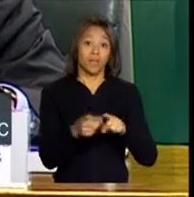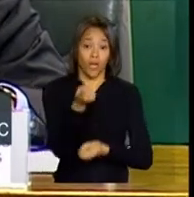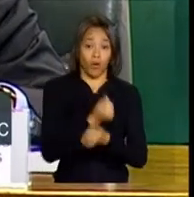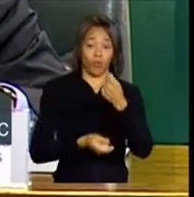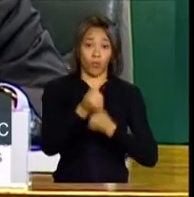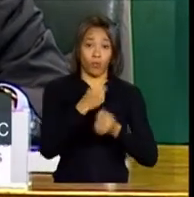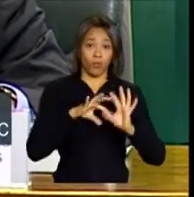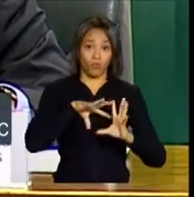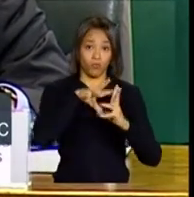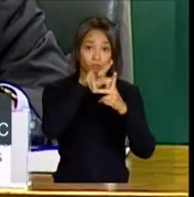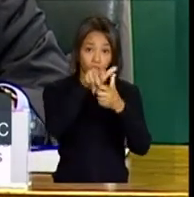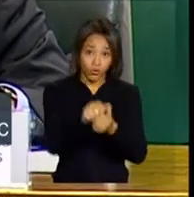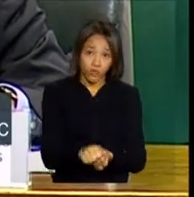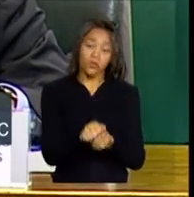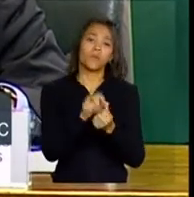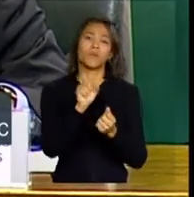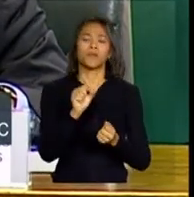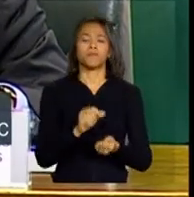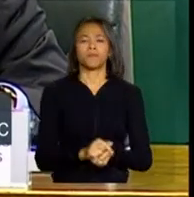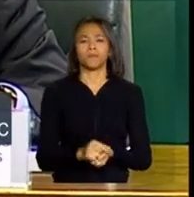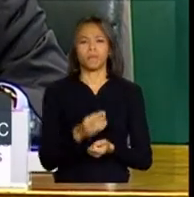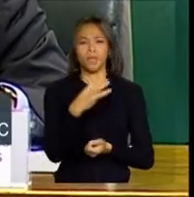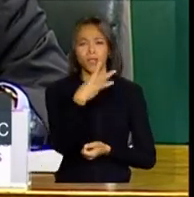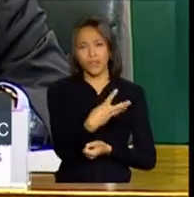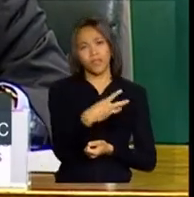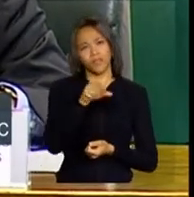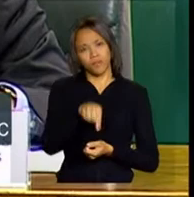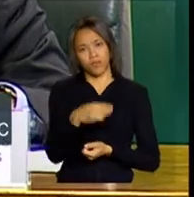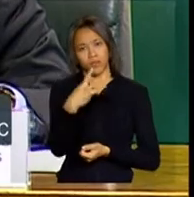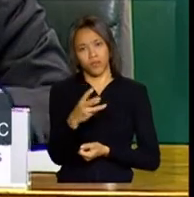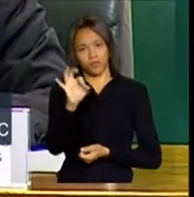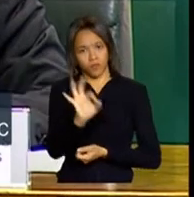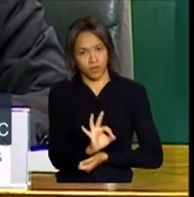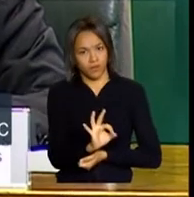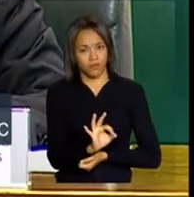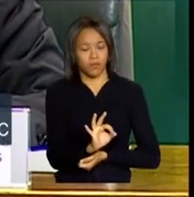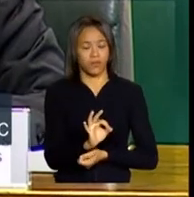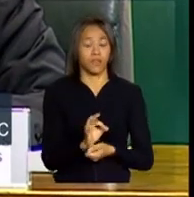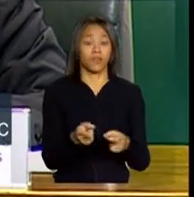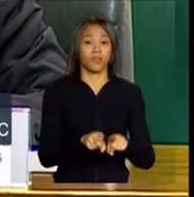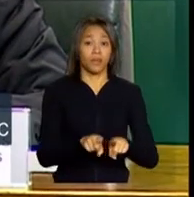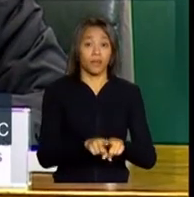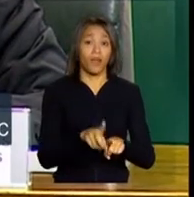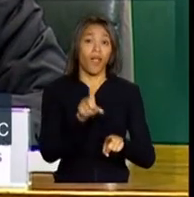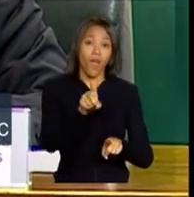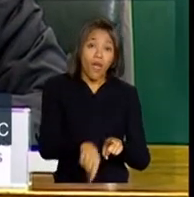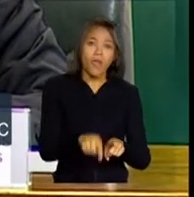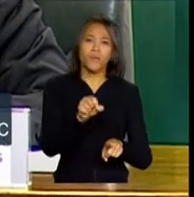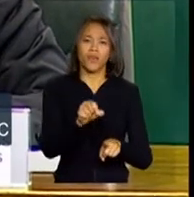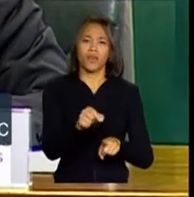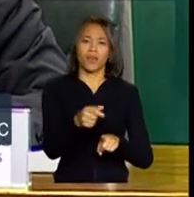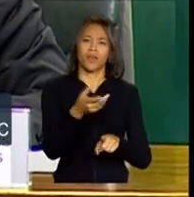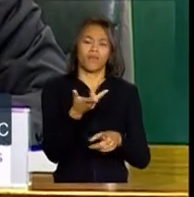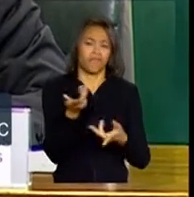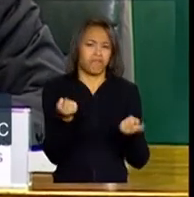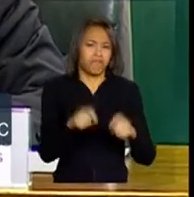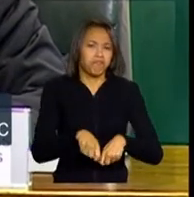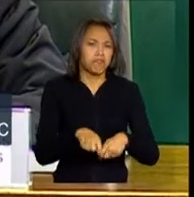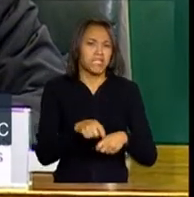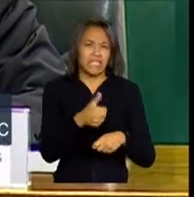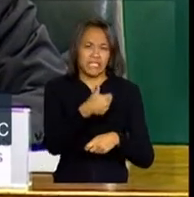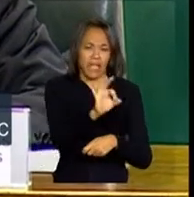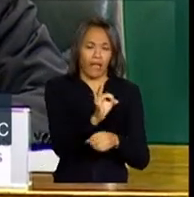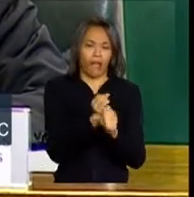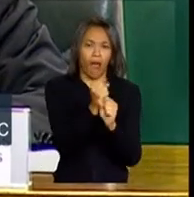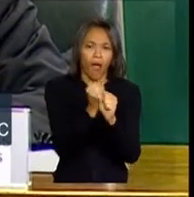economia mundial Projetada em três vírgula três por cento trata-se de reversão da tendência que prevaleceu por